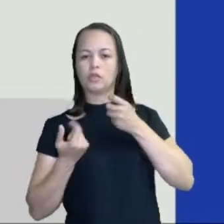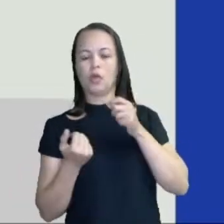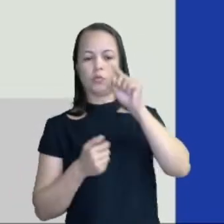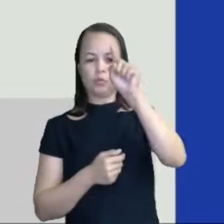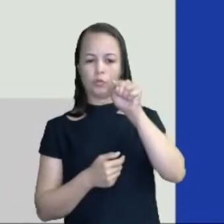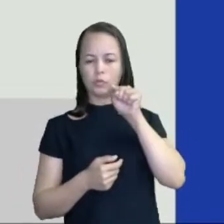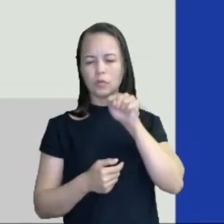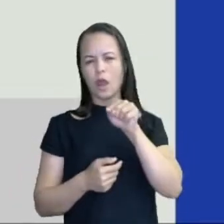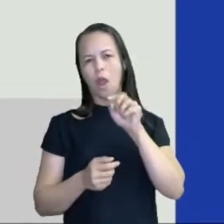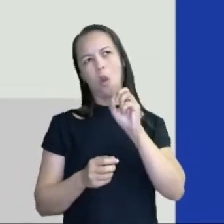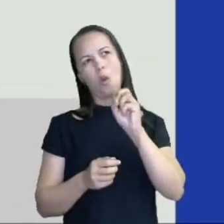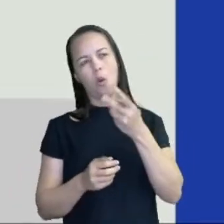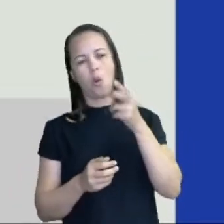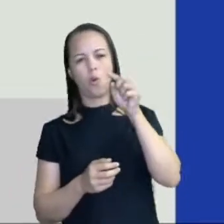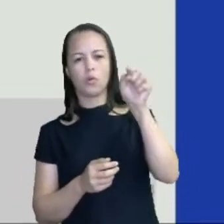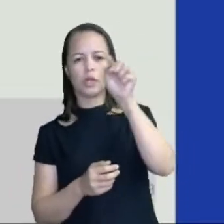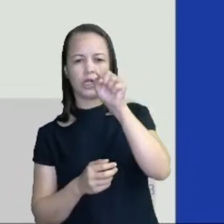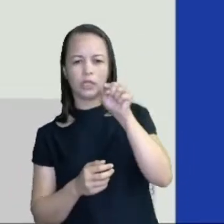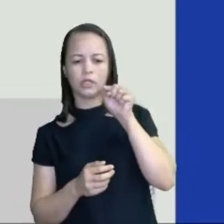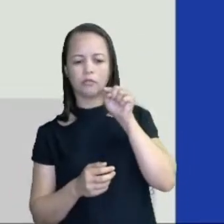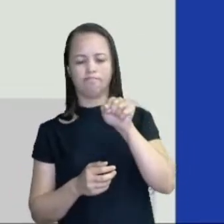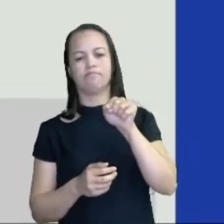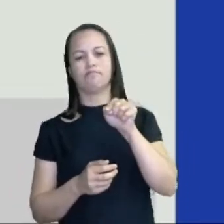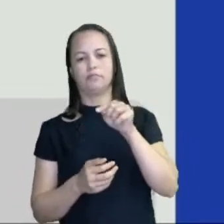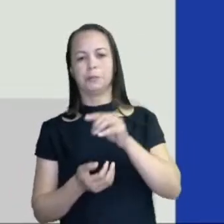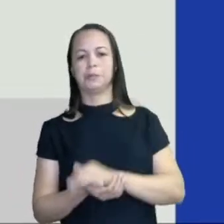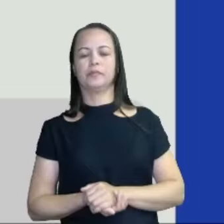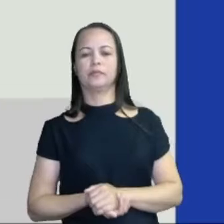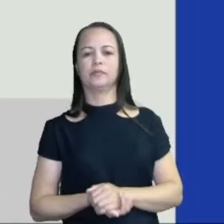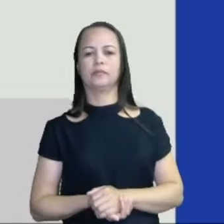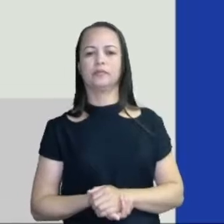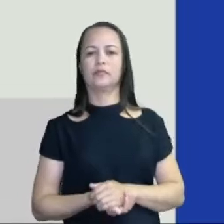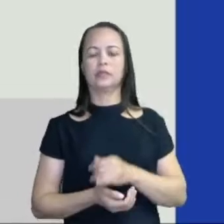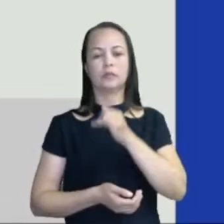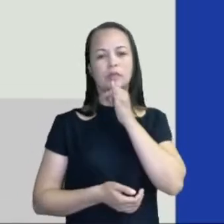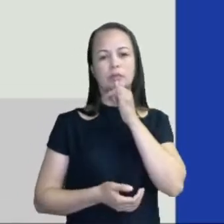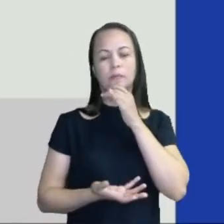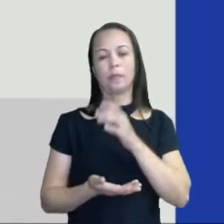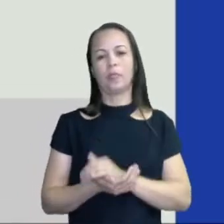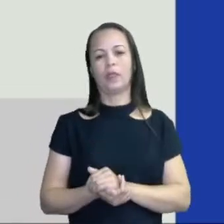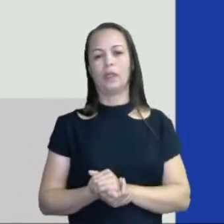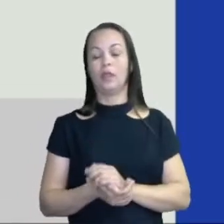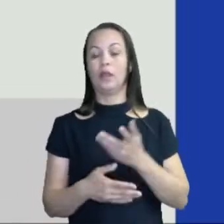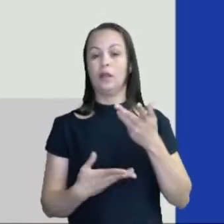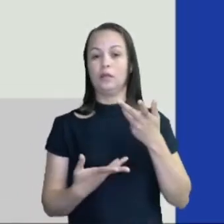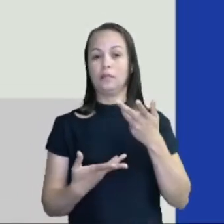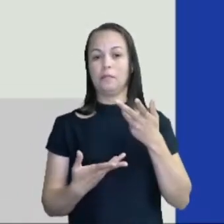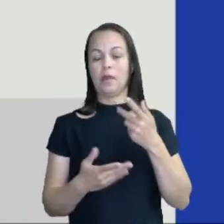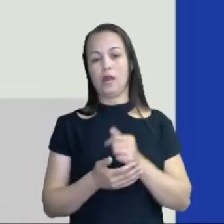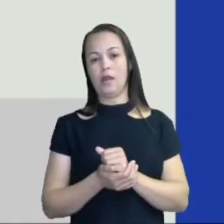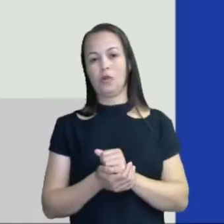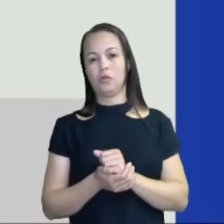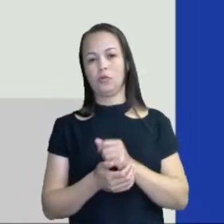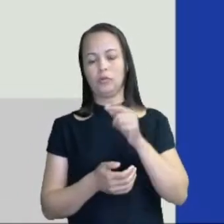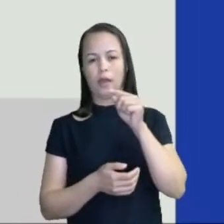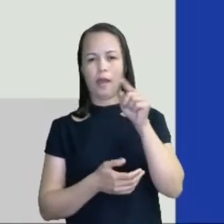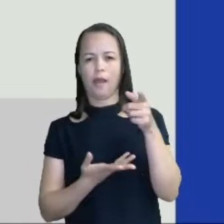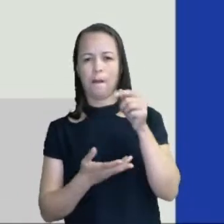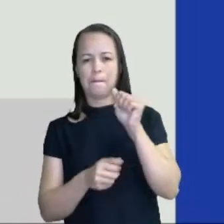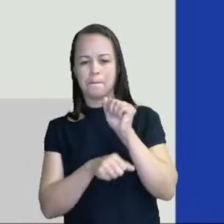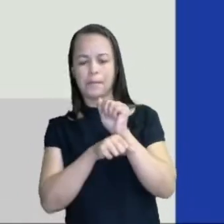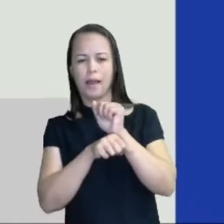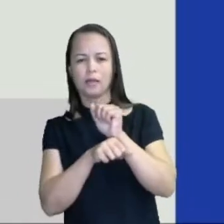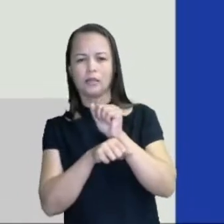de interrogação. Por exemplo, além de pausa na fala e entonações